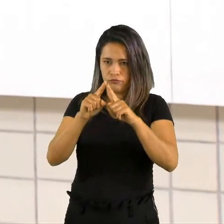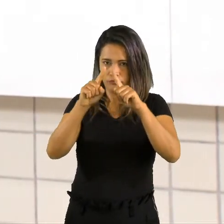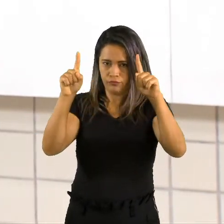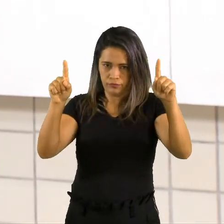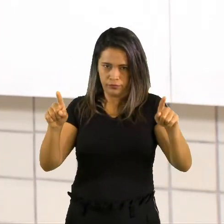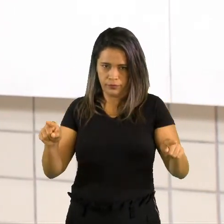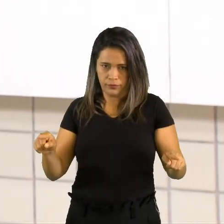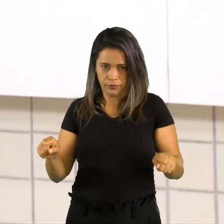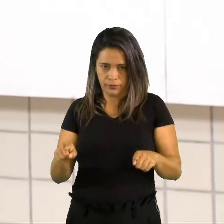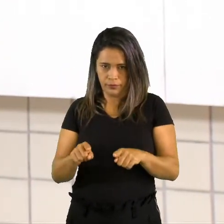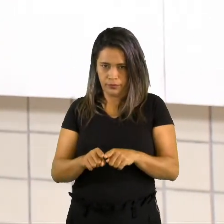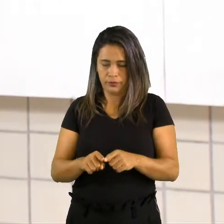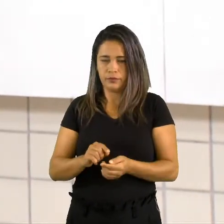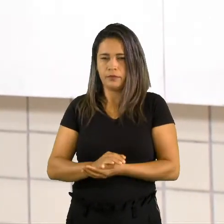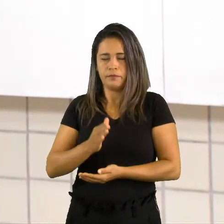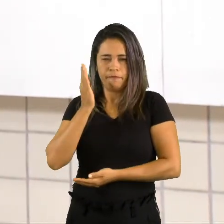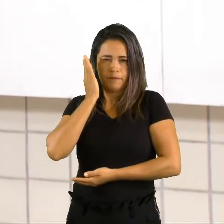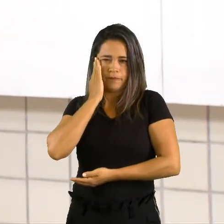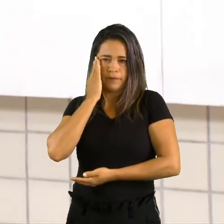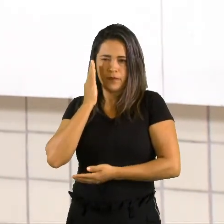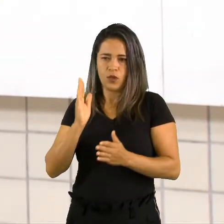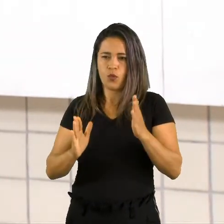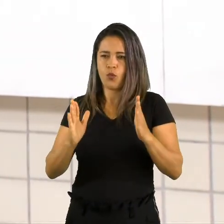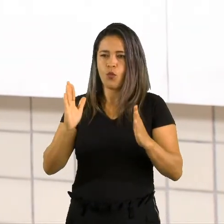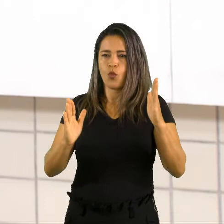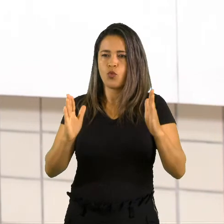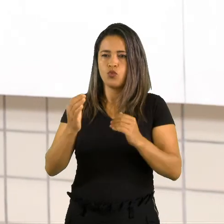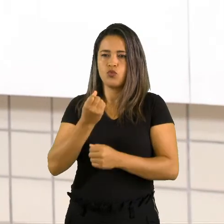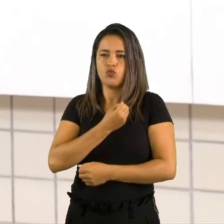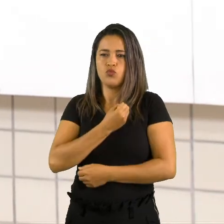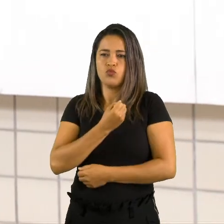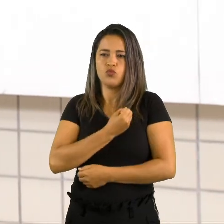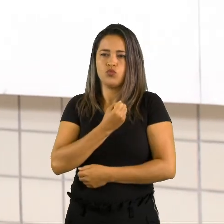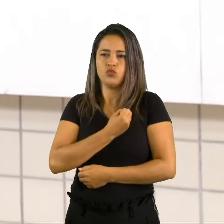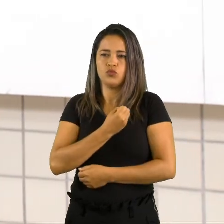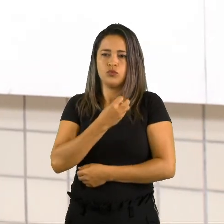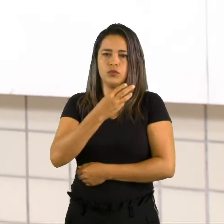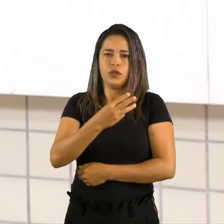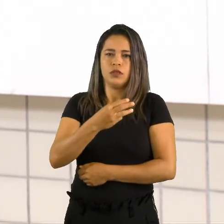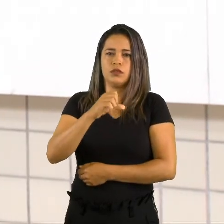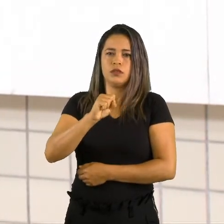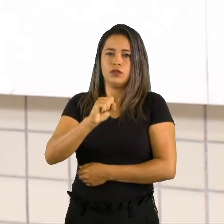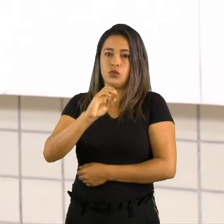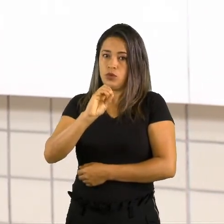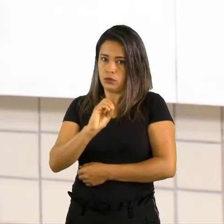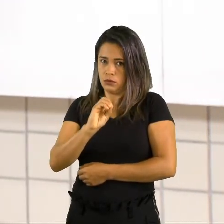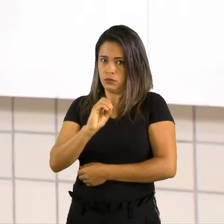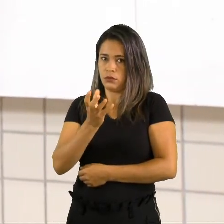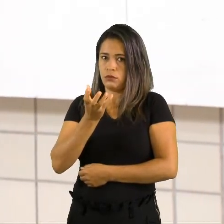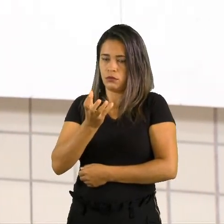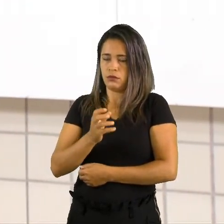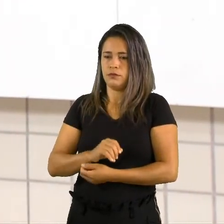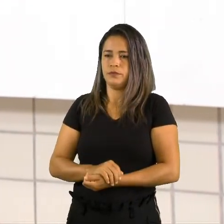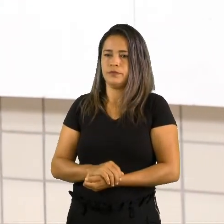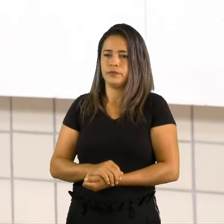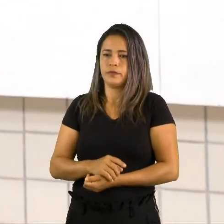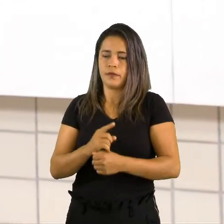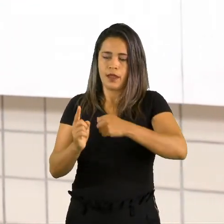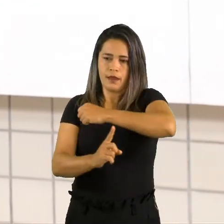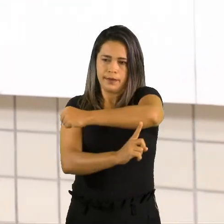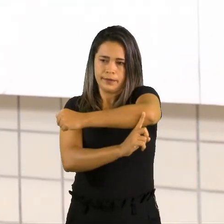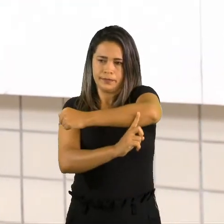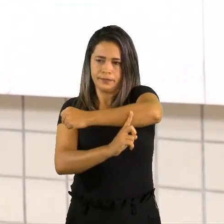quadro, para a gente saber entre quais números ficará o 380. Na reta que ele deu lá,